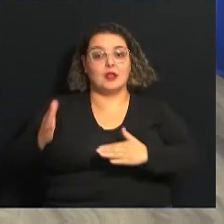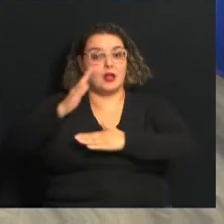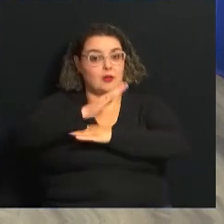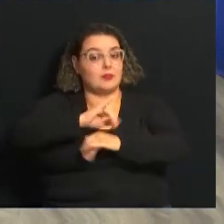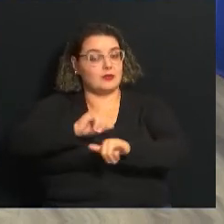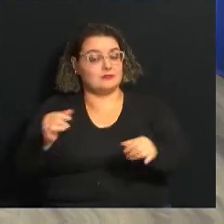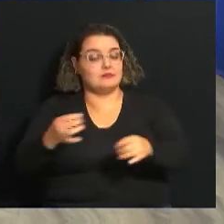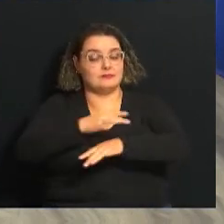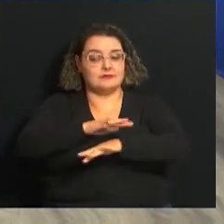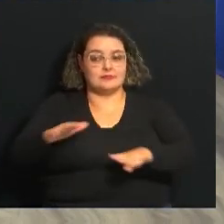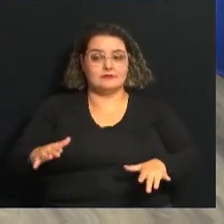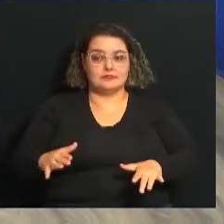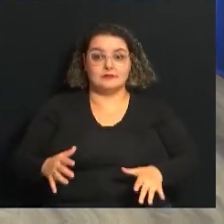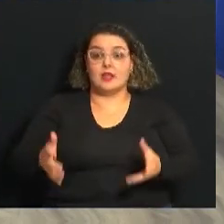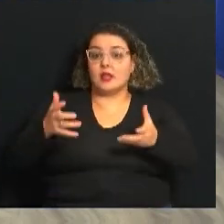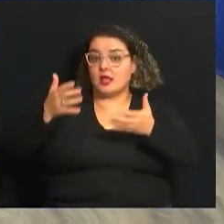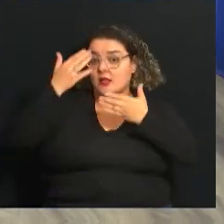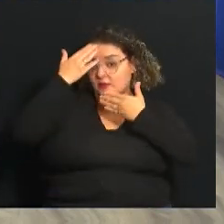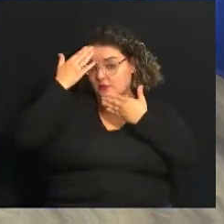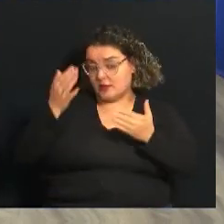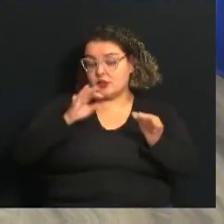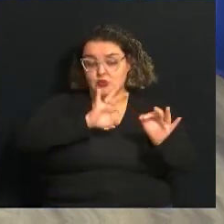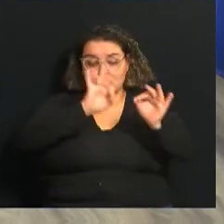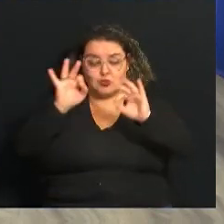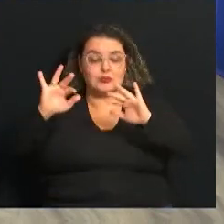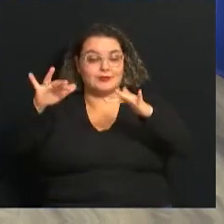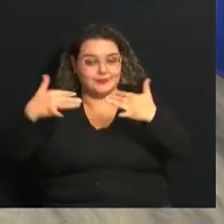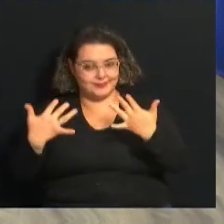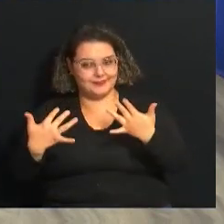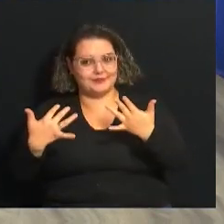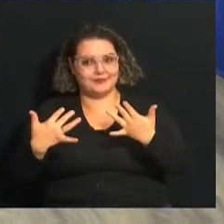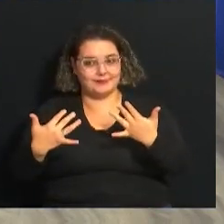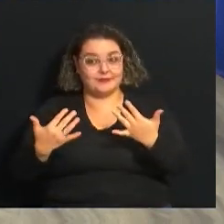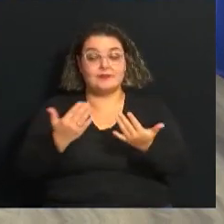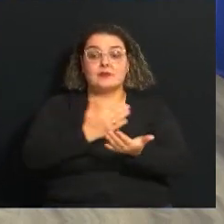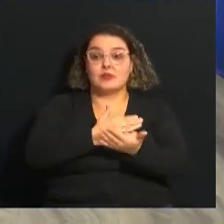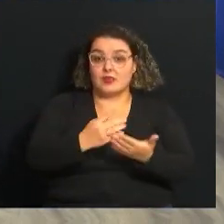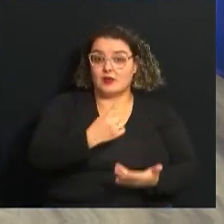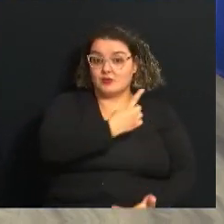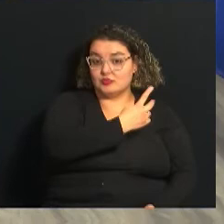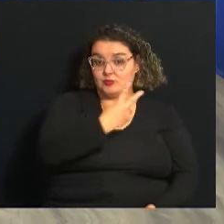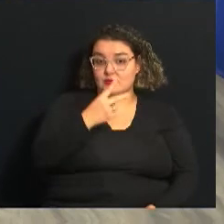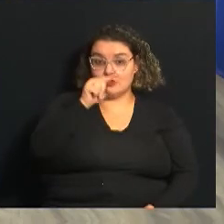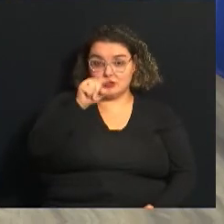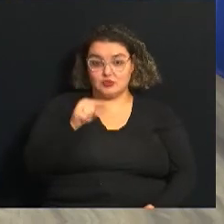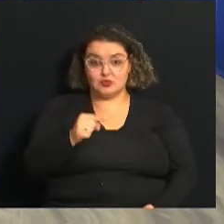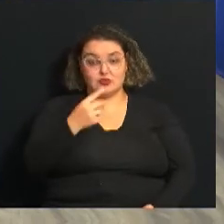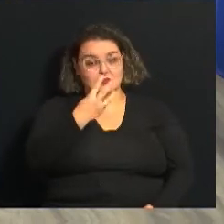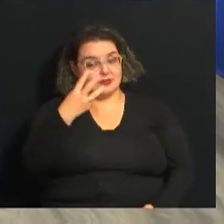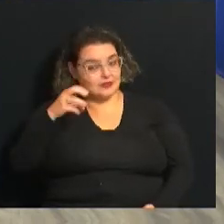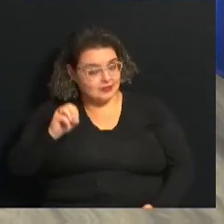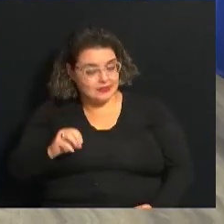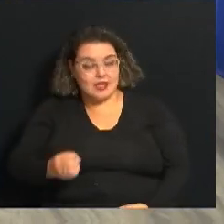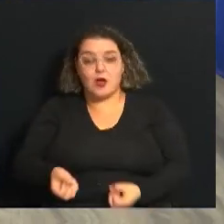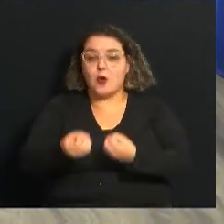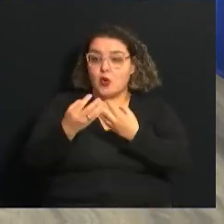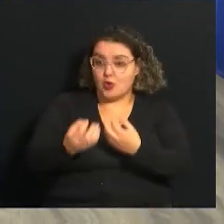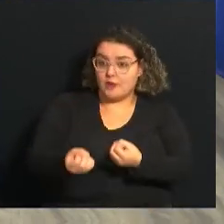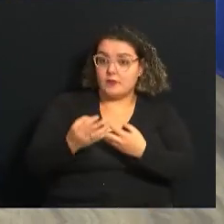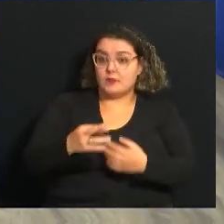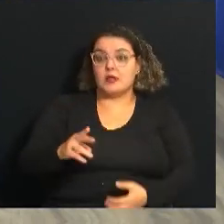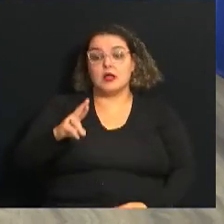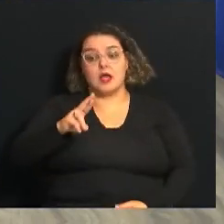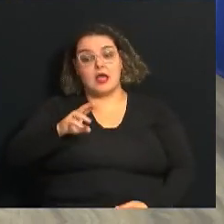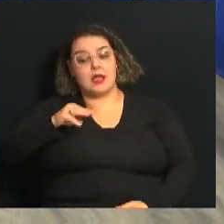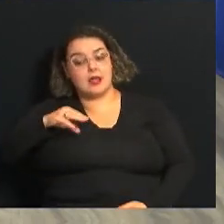por aqui. Quero agradecer a sua companhia, a sua audiência, desde o 12:30 aqui com muitas informações da Metrópole de